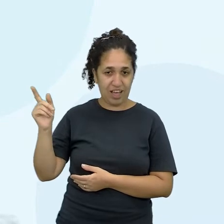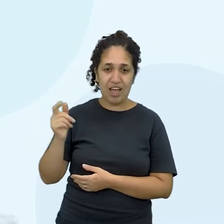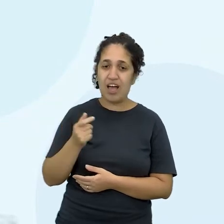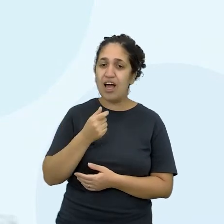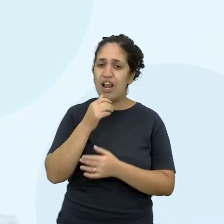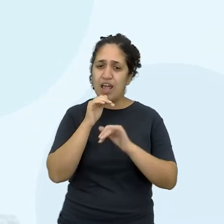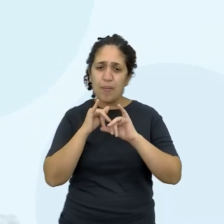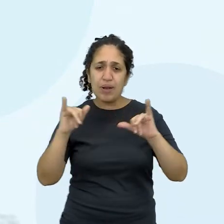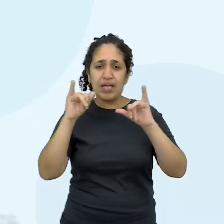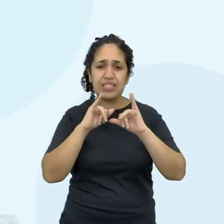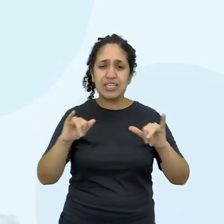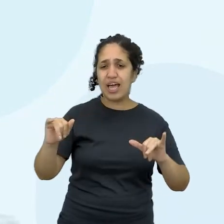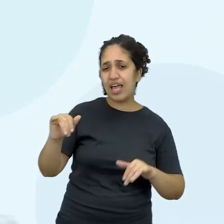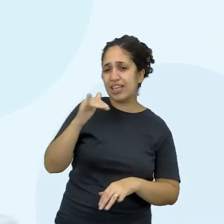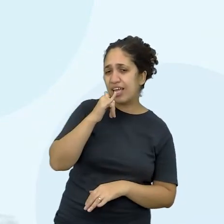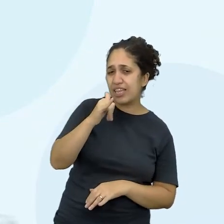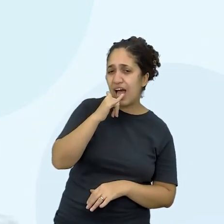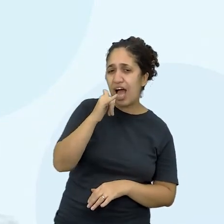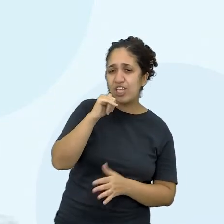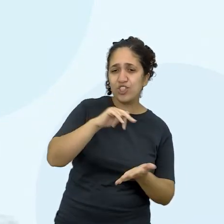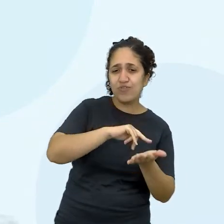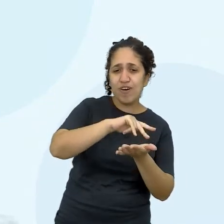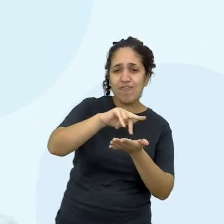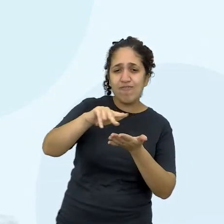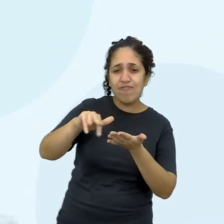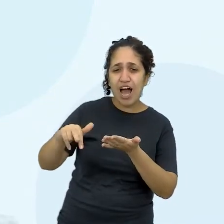fantásticas viagens aí do Gulliver.